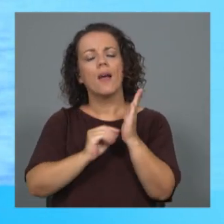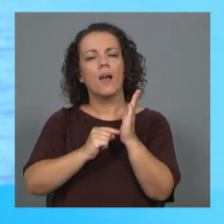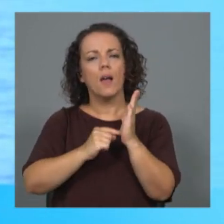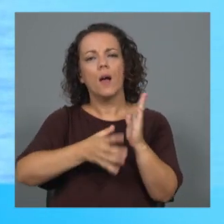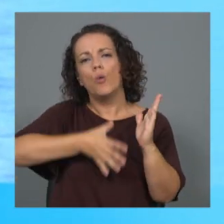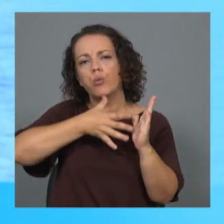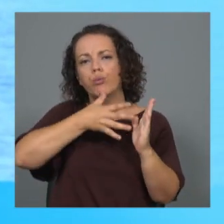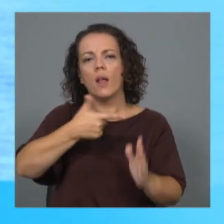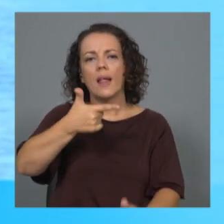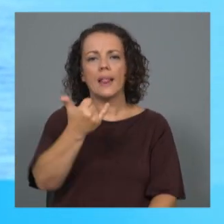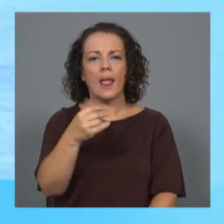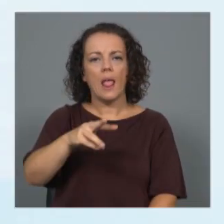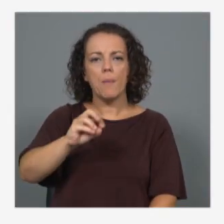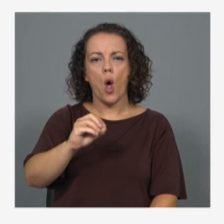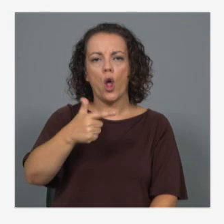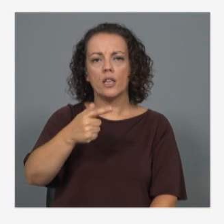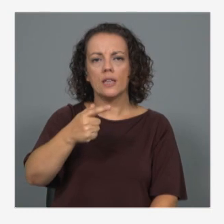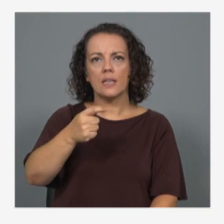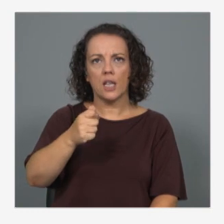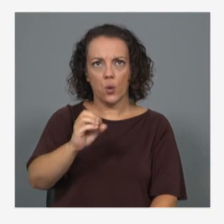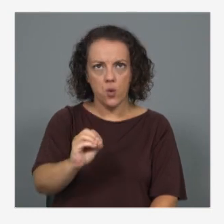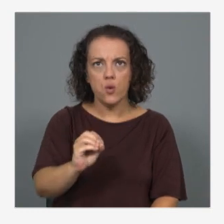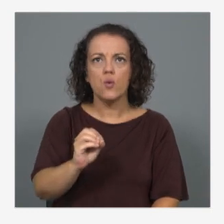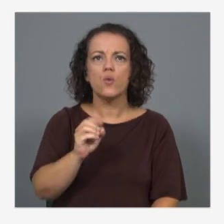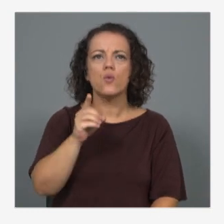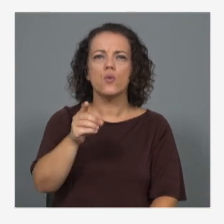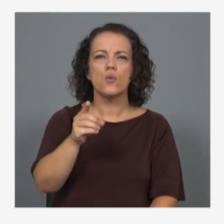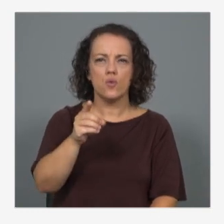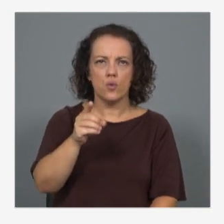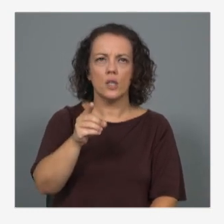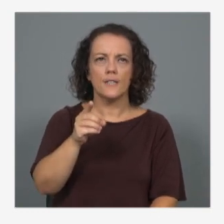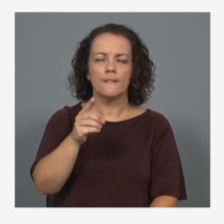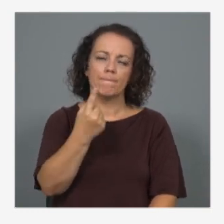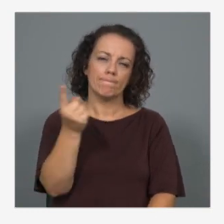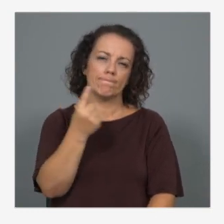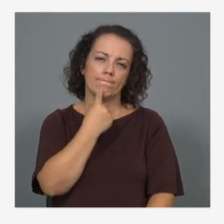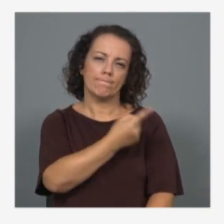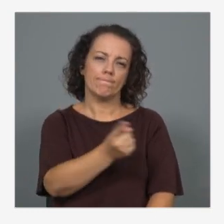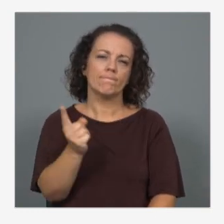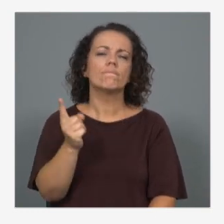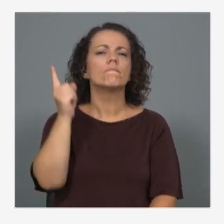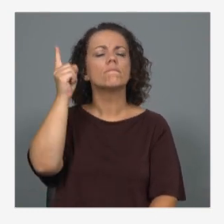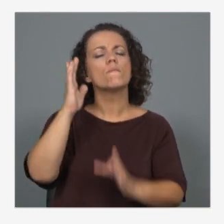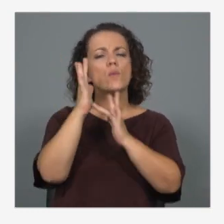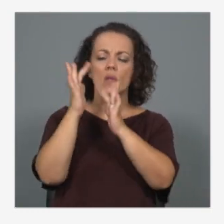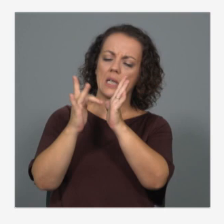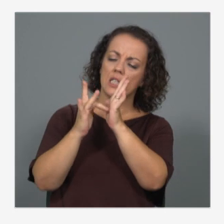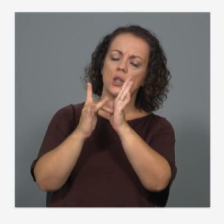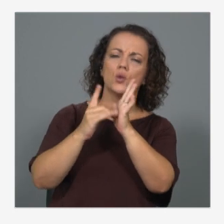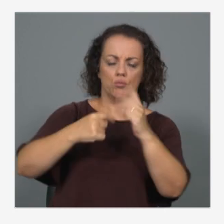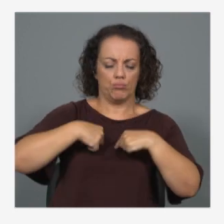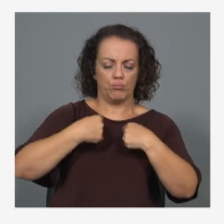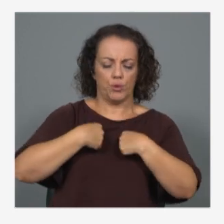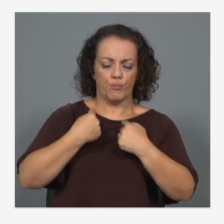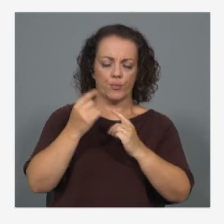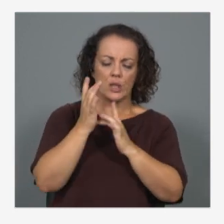Timóteo, Paulo dá conta do que é Cristo, o que é para ele e o que deve